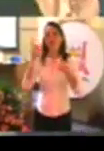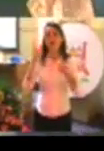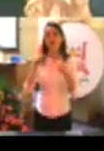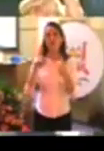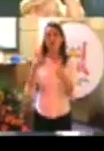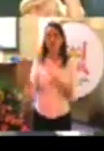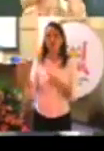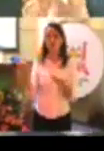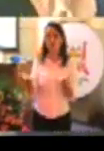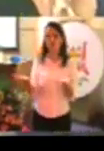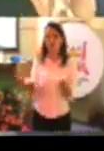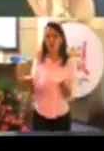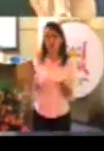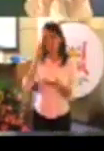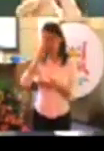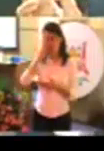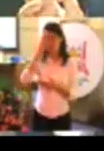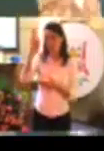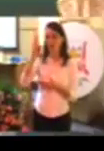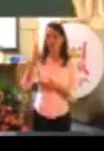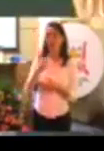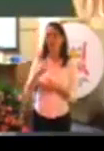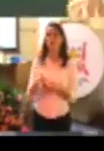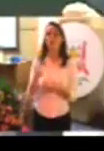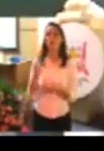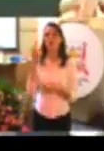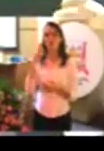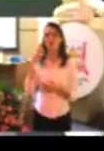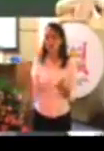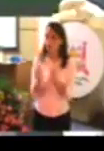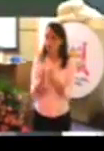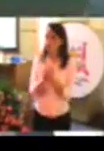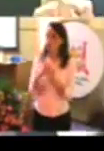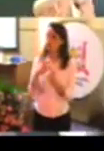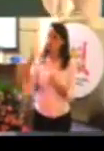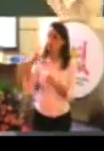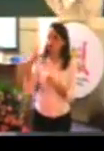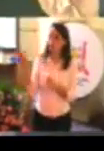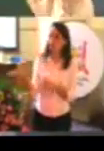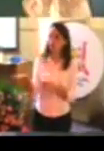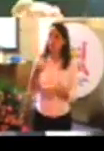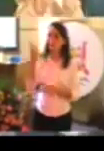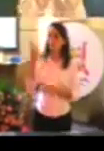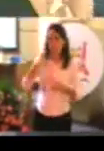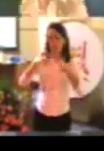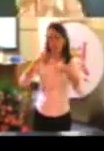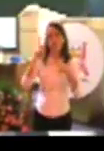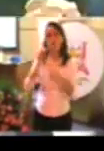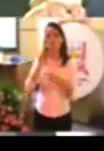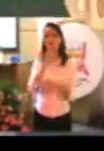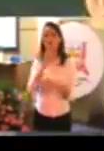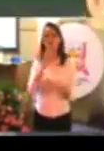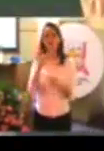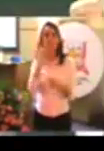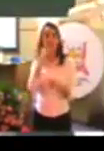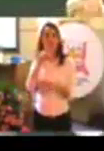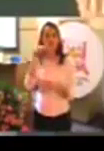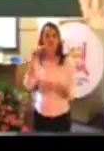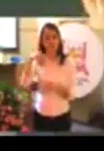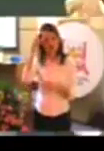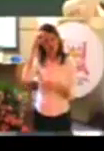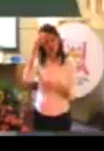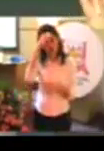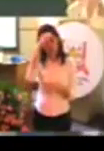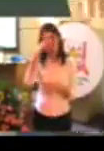silenciosa. A senhora hoje é protagonista, com os vereadores aqui de Criciúma, de uma revolução silenciosa que está